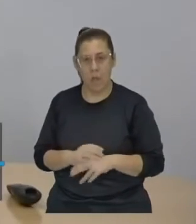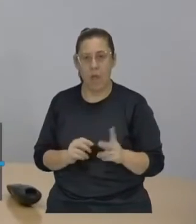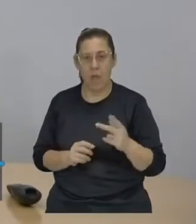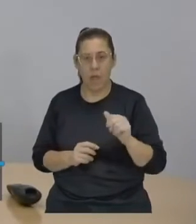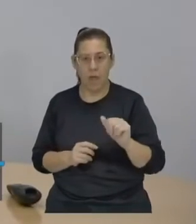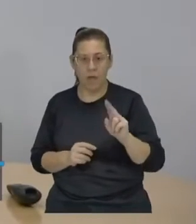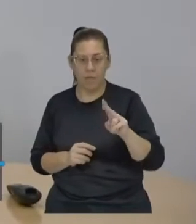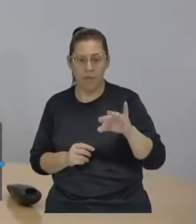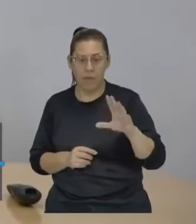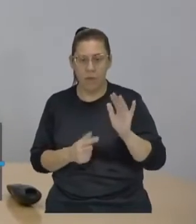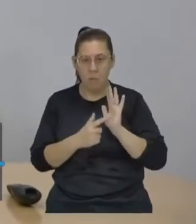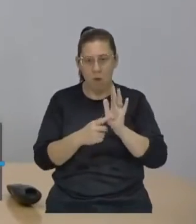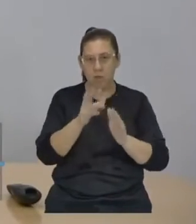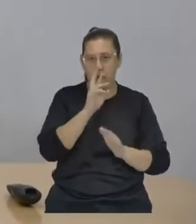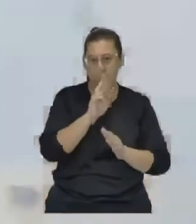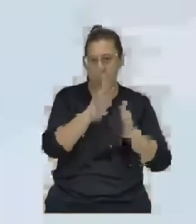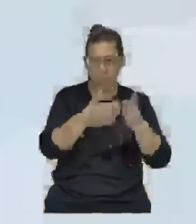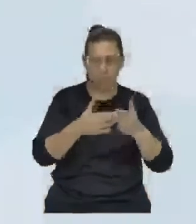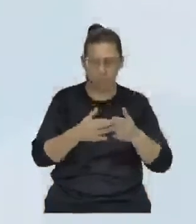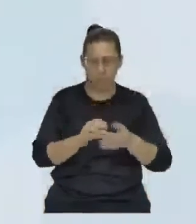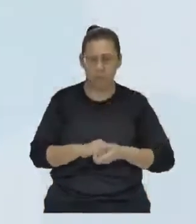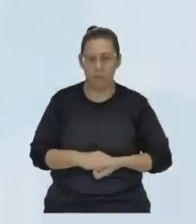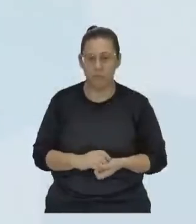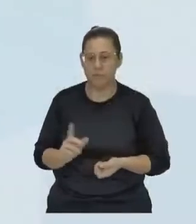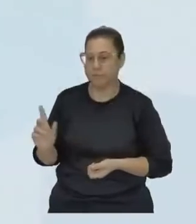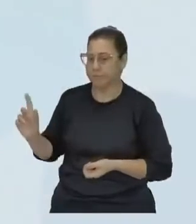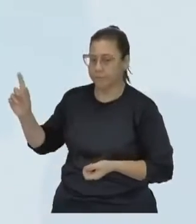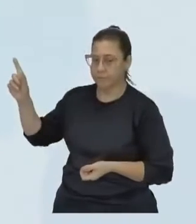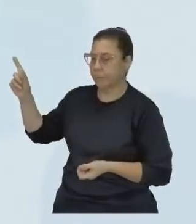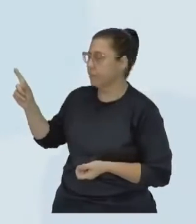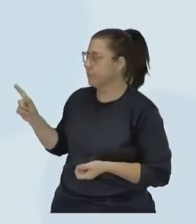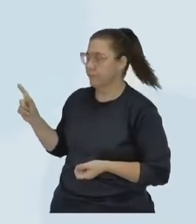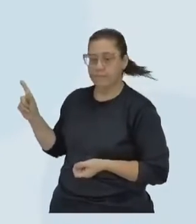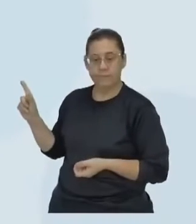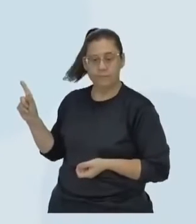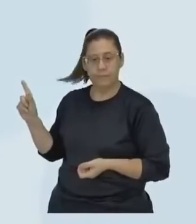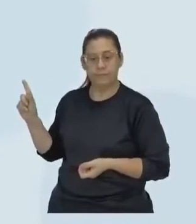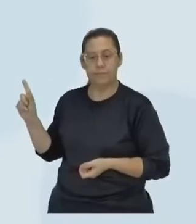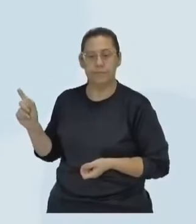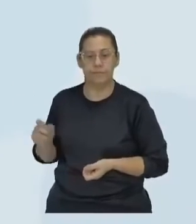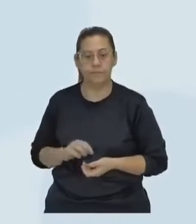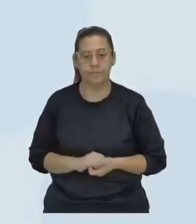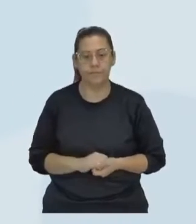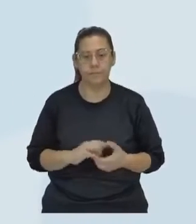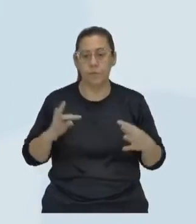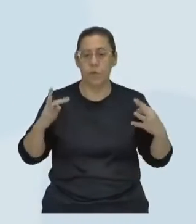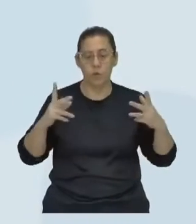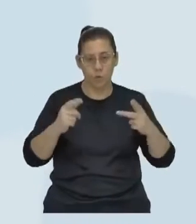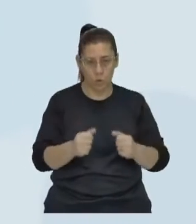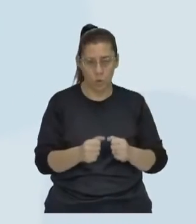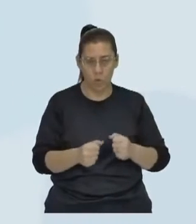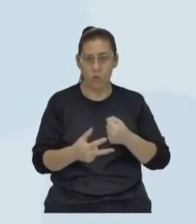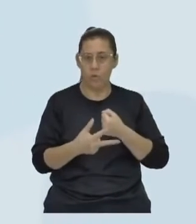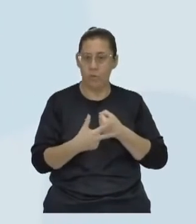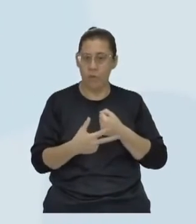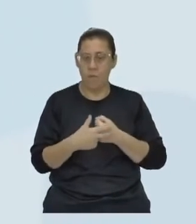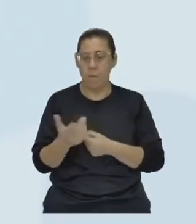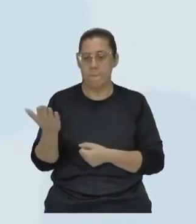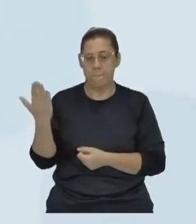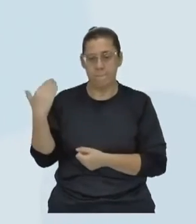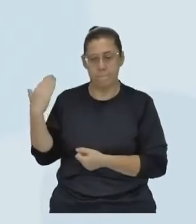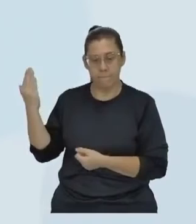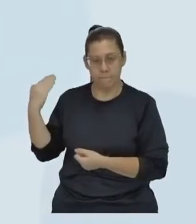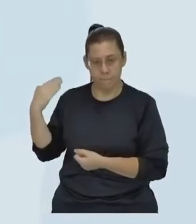Coloquem a resposta para eles, por favor. Olha só. Está em destaque todos que estão, então, no